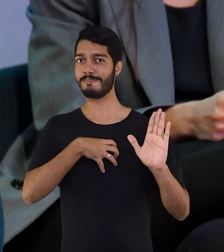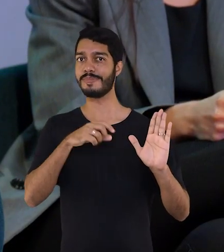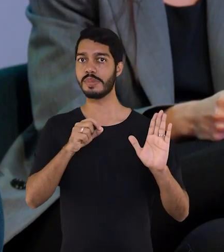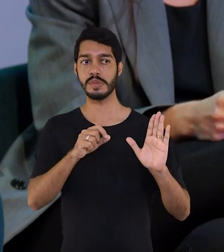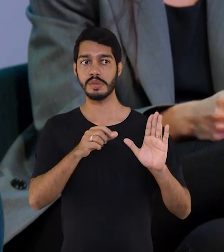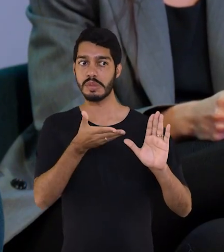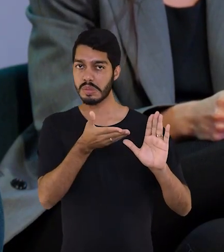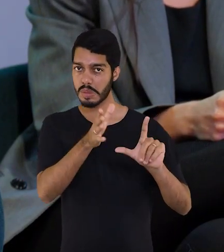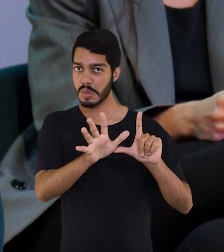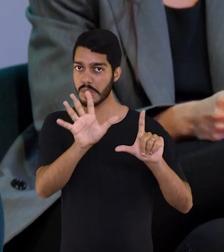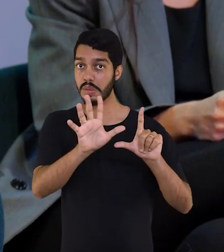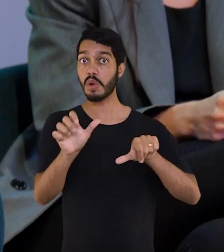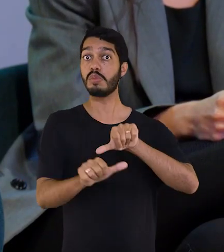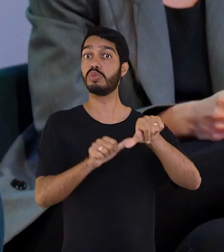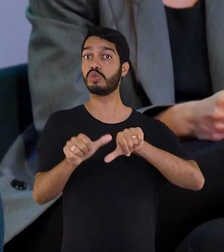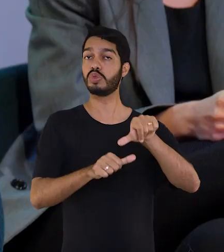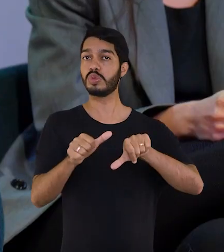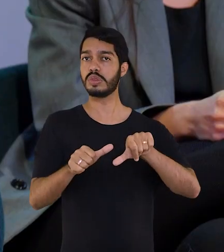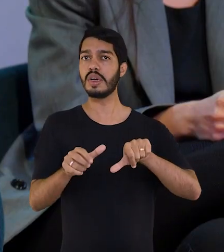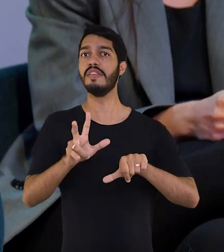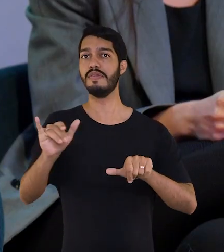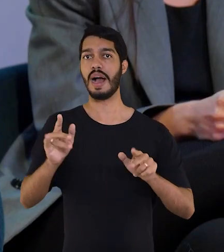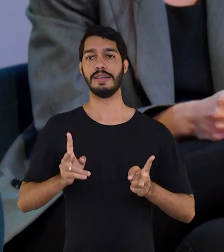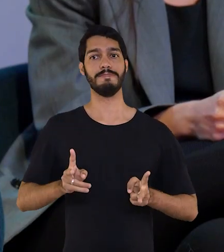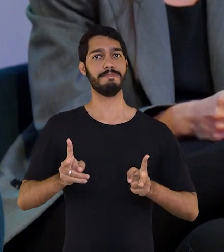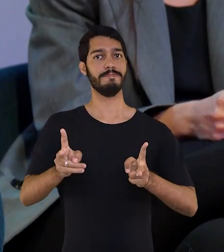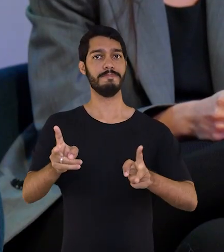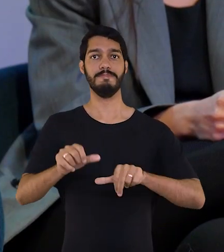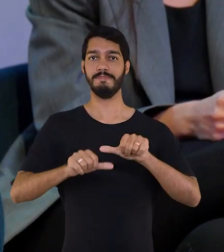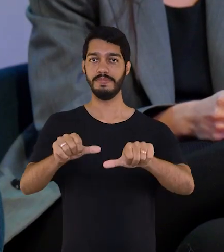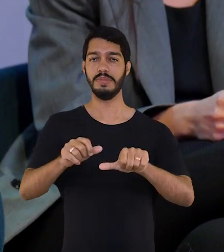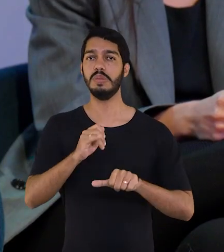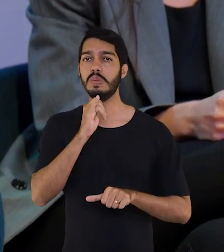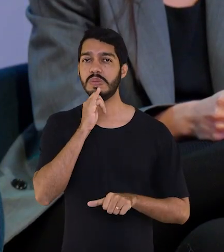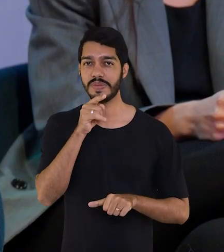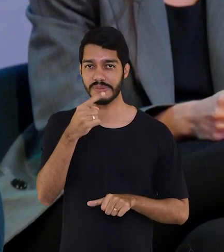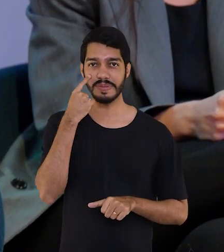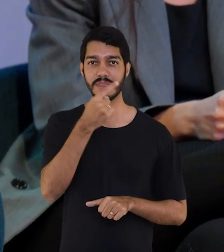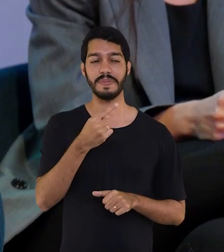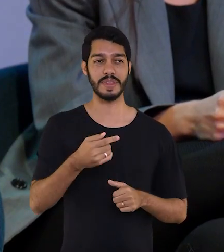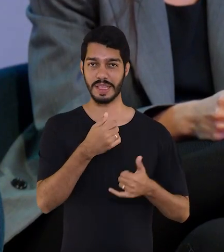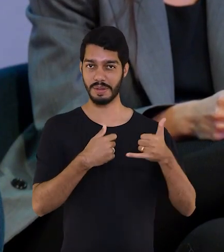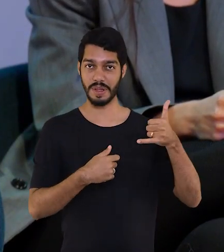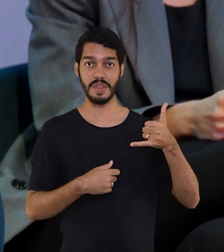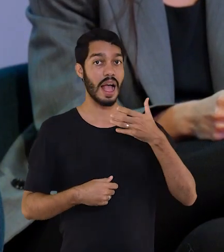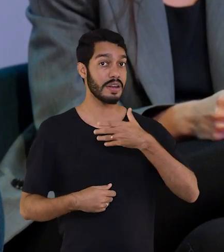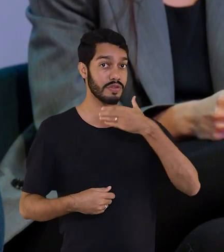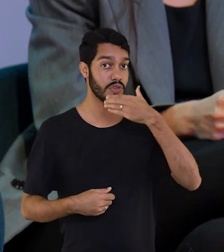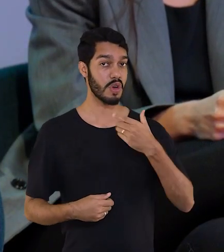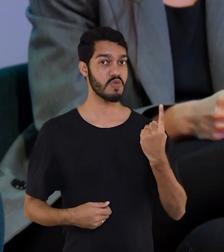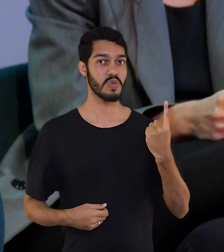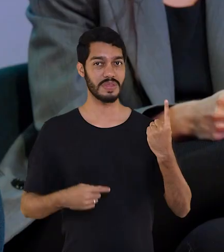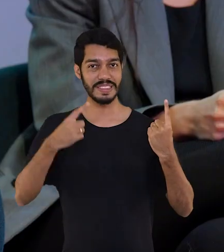tenho sentido, é que essa mudança de plataforma, ela está sendo contínua. Então, repara, se vocês olharem lá o lançamento do iPhone